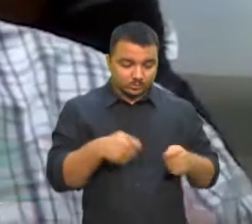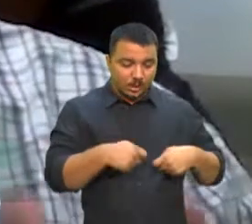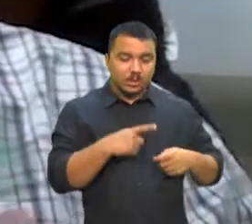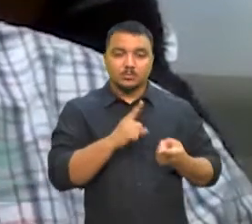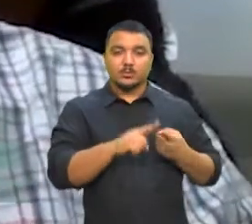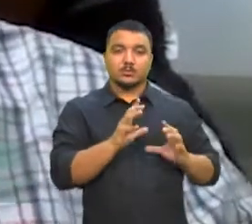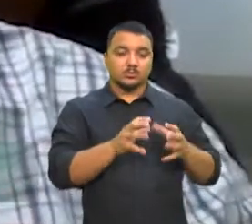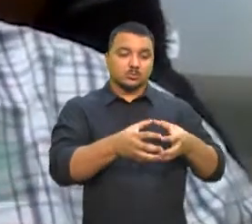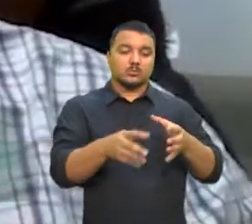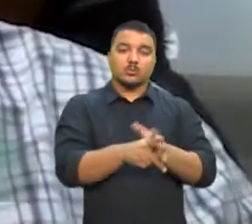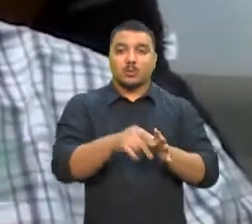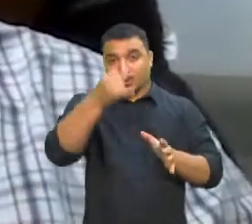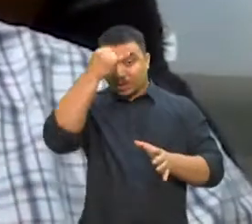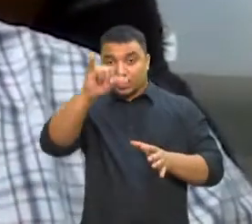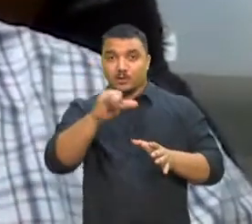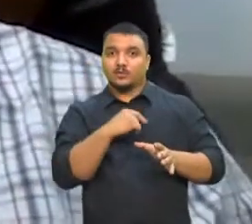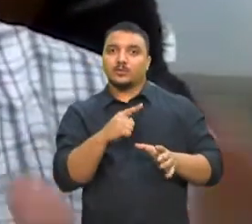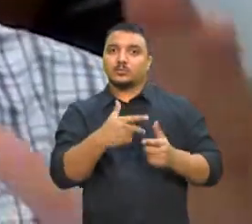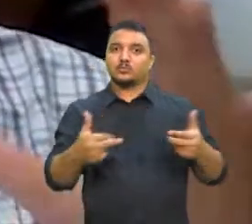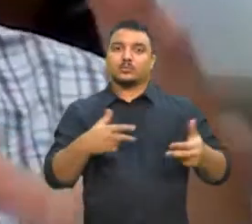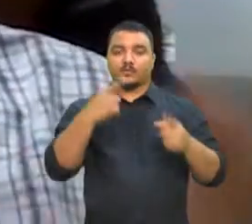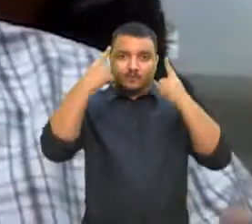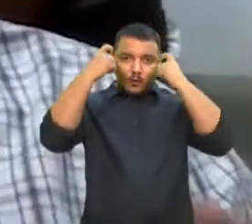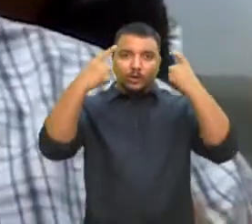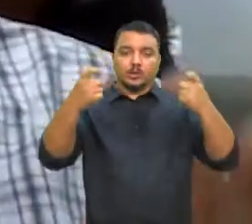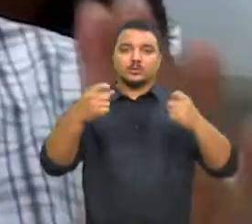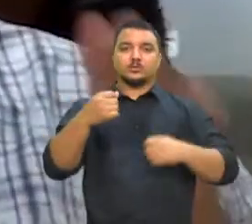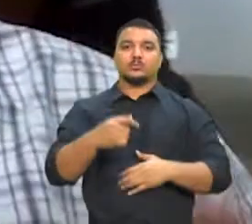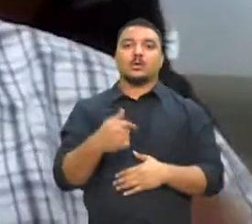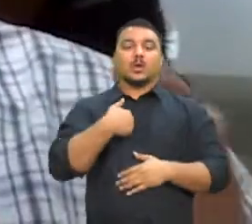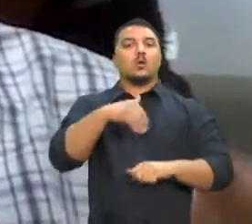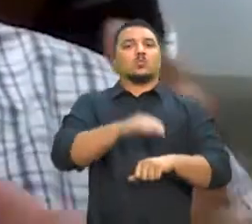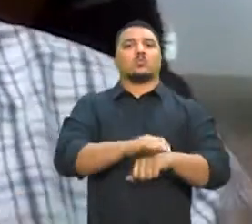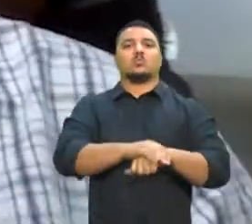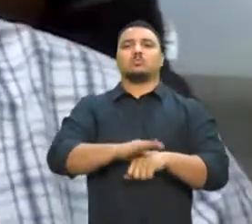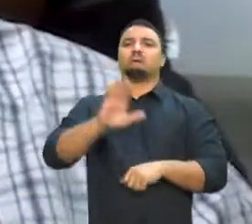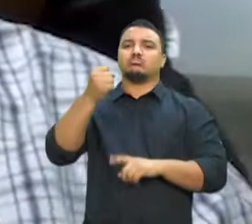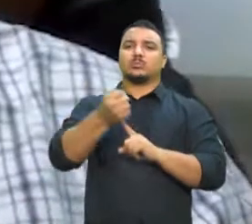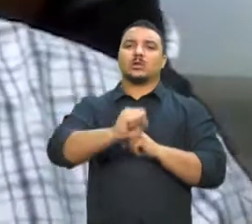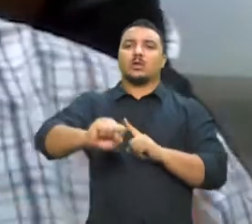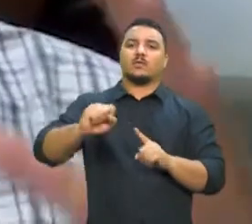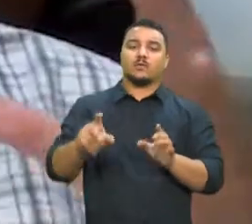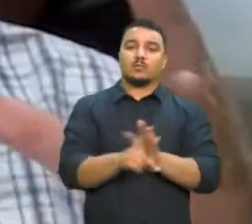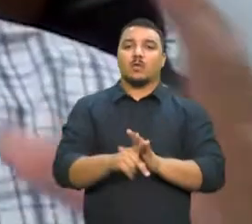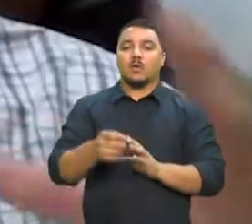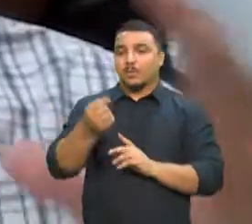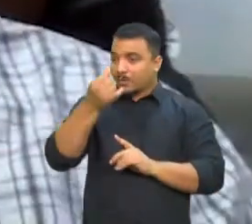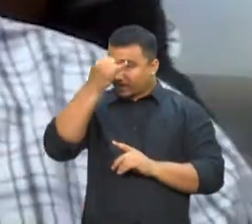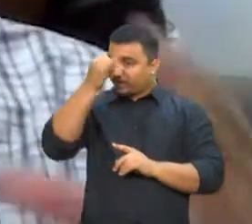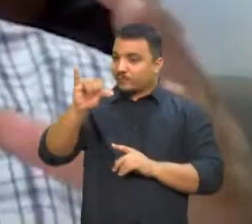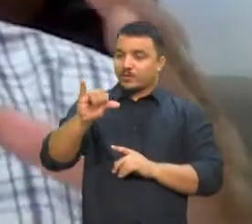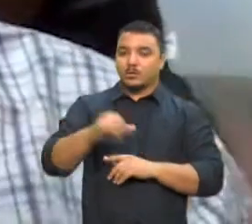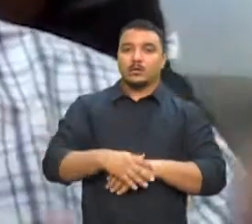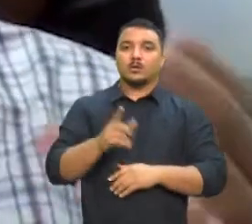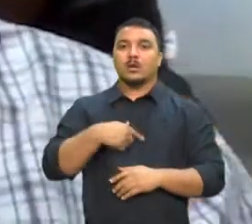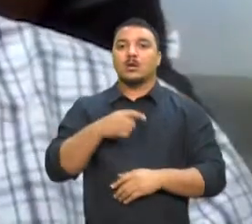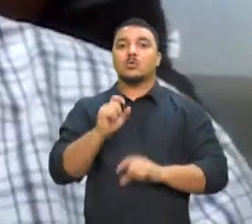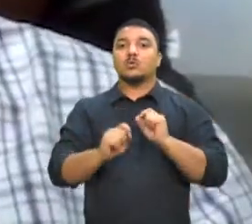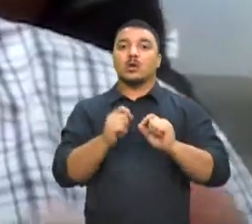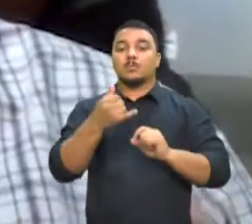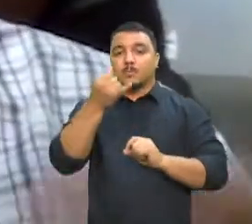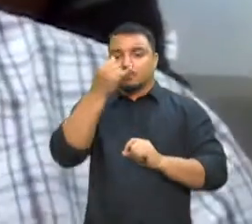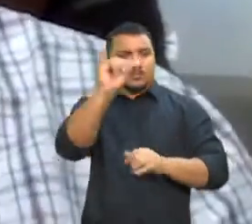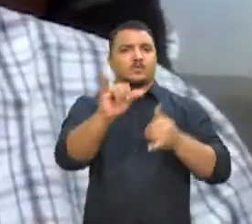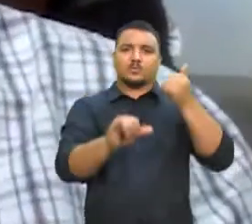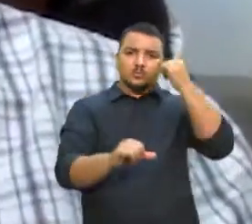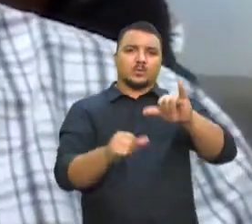de prevenção da violência. Eu sou um grande defensor de prevenção. Para mim é prevenção, prevenção, prevenção.